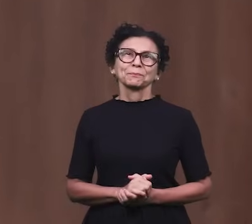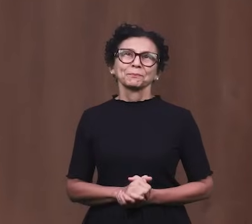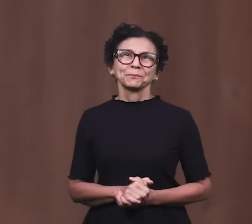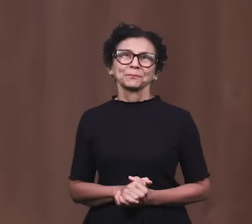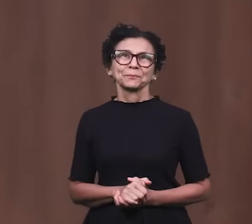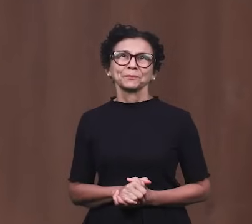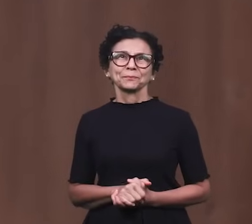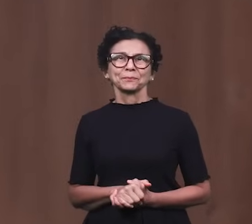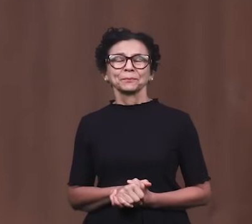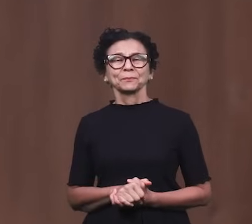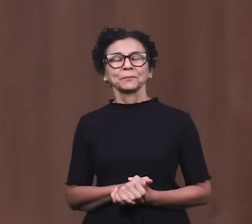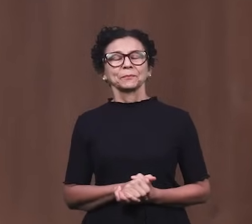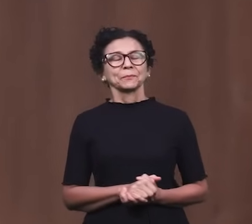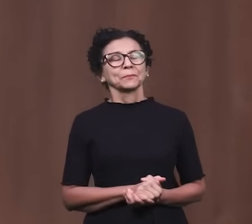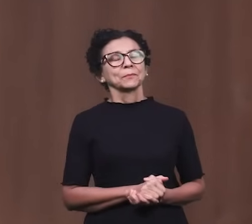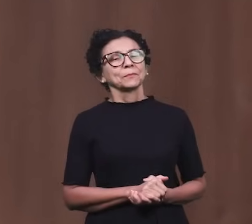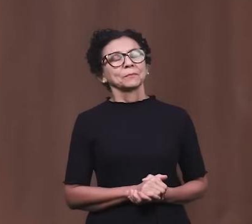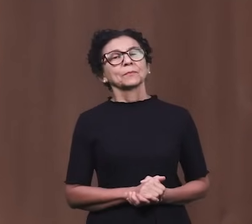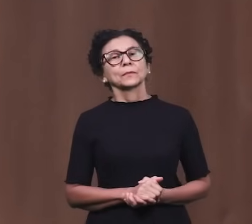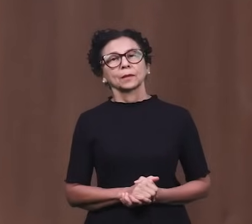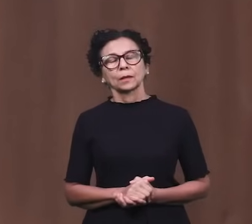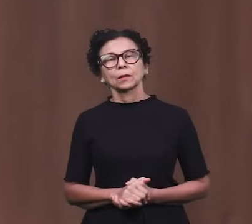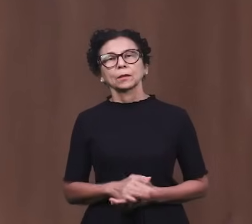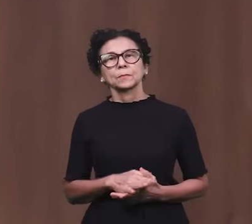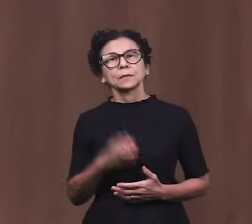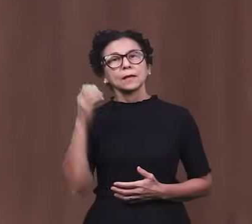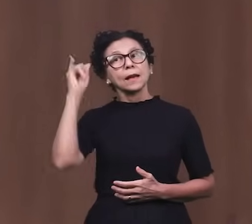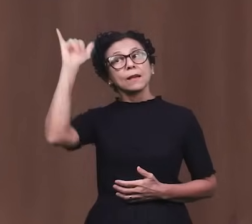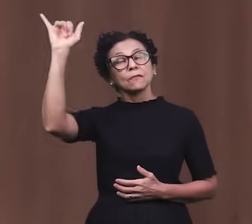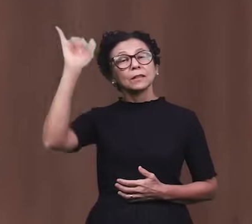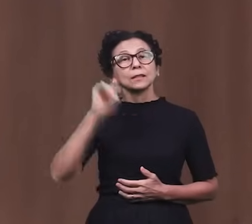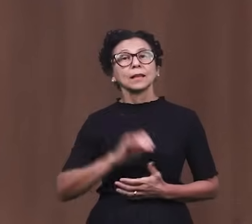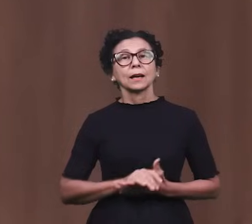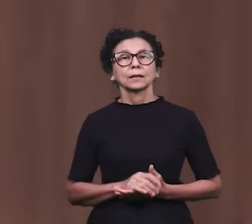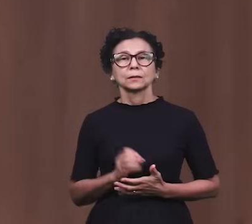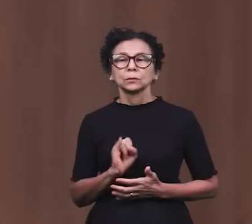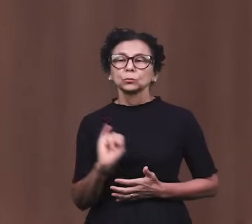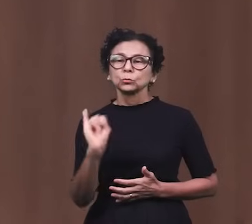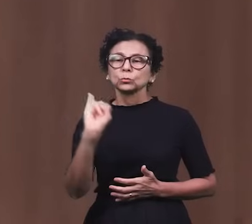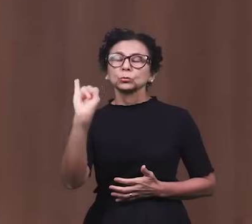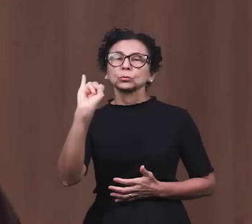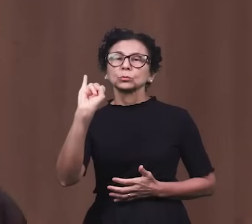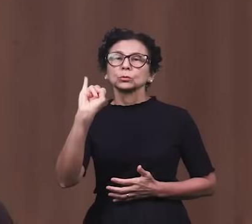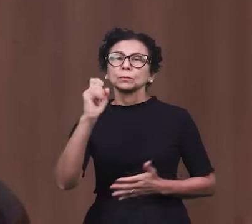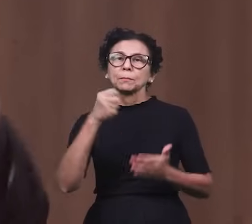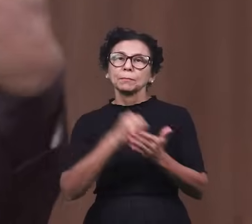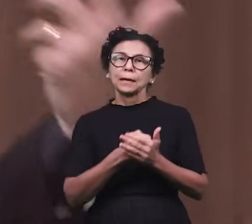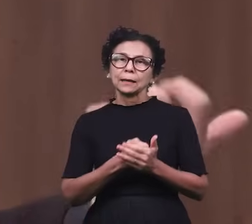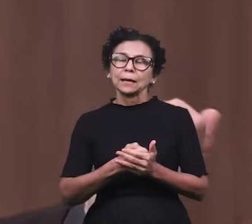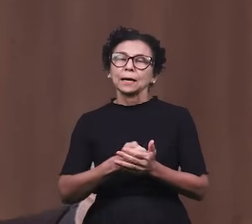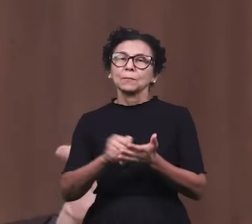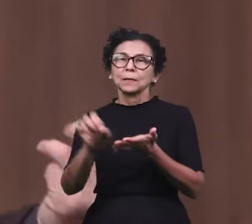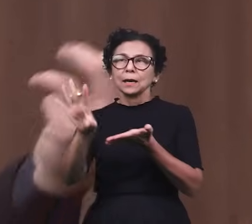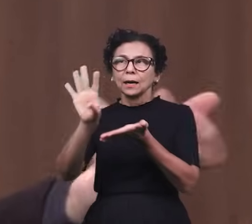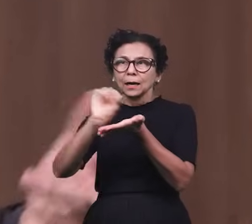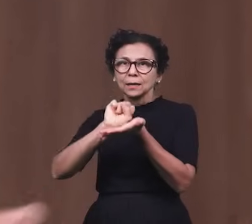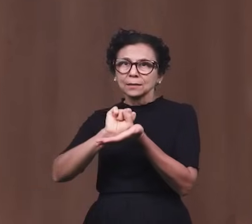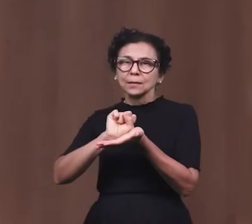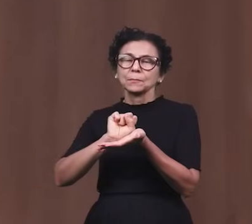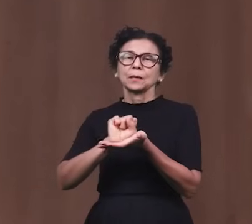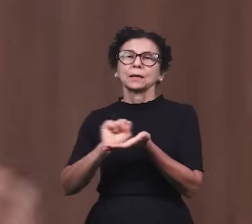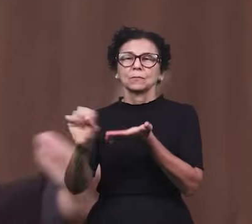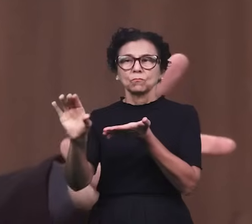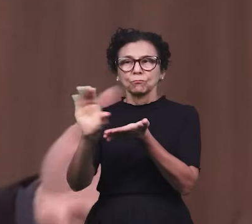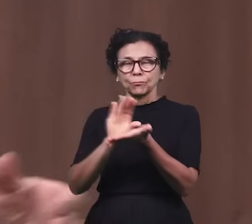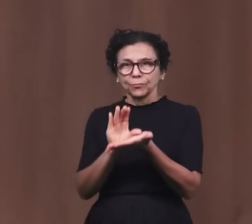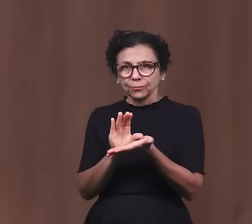a frase que eu acho que nós temos que guardar e principalmente tentar evitar pagar juros para sim receber juros dos nossos